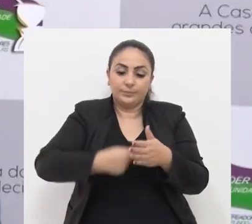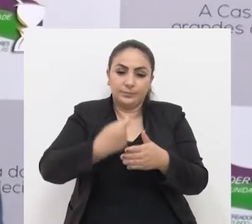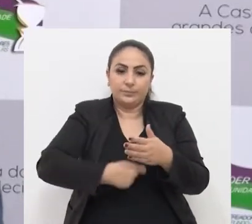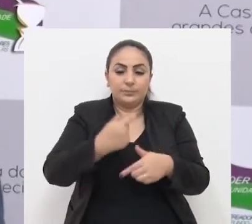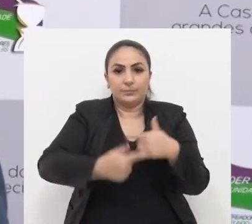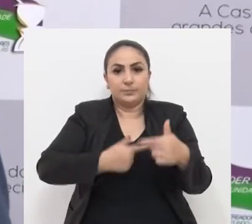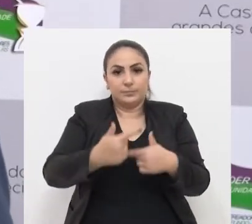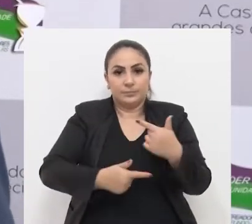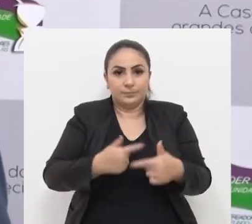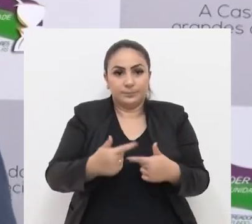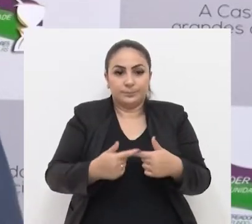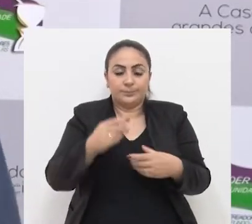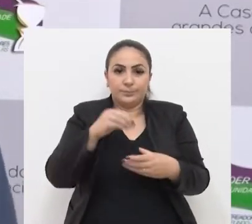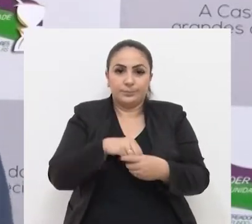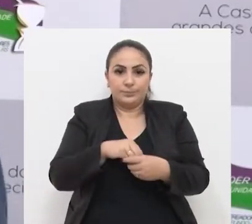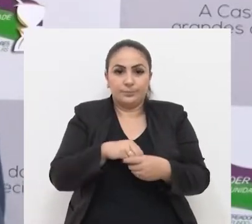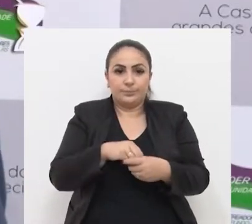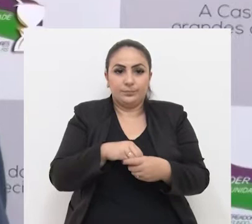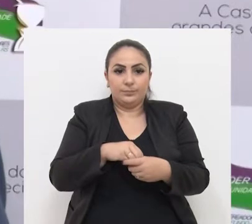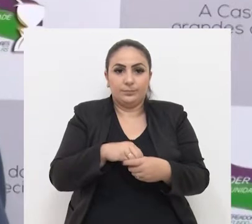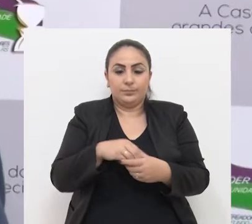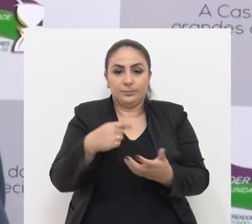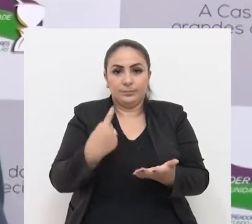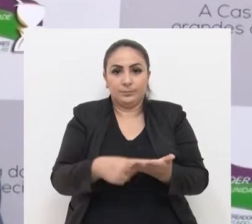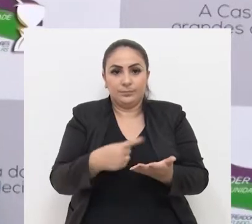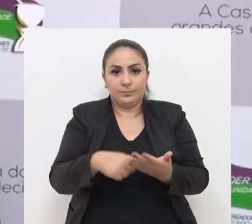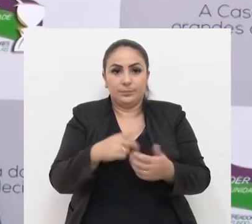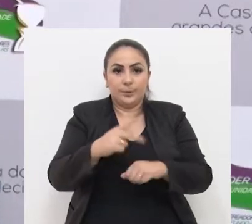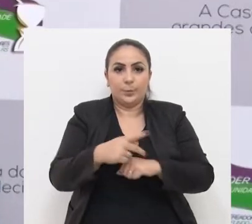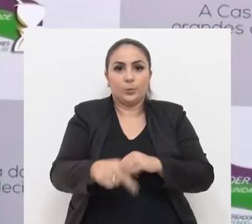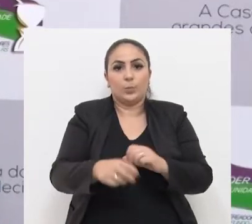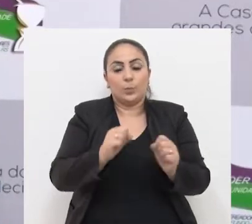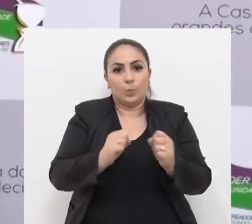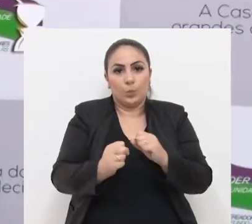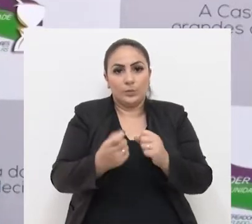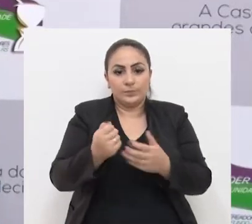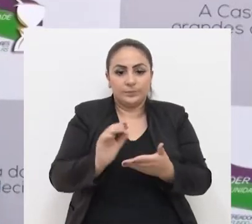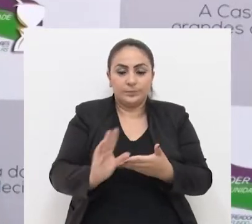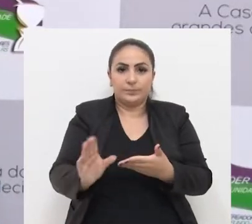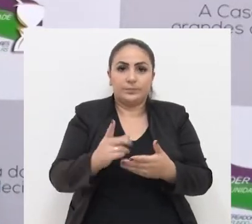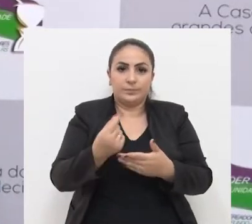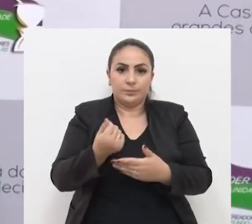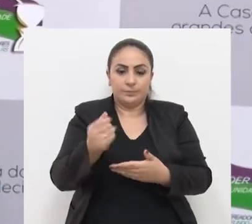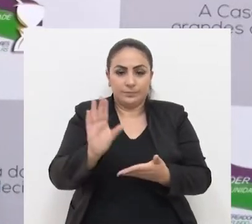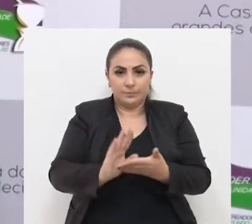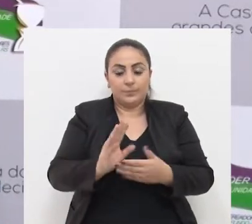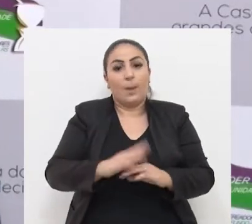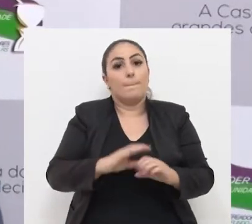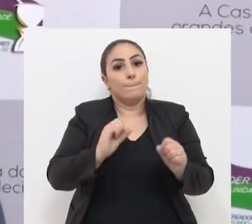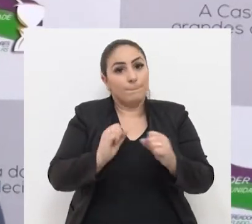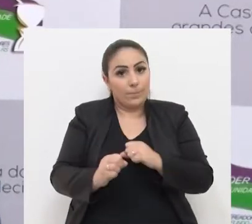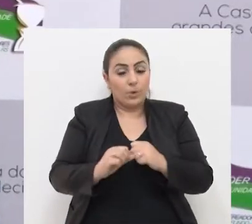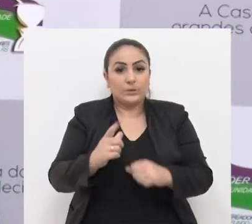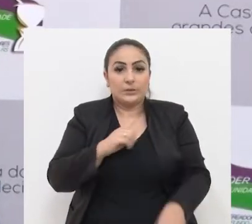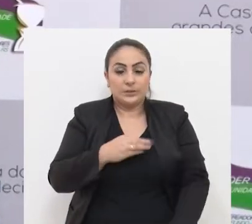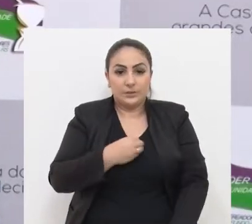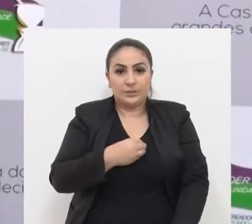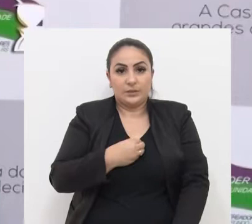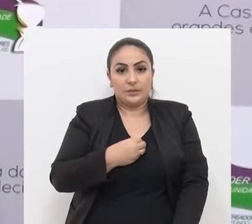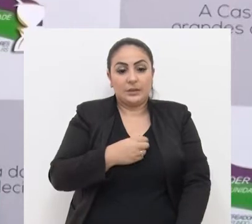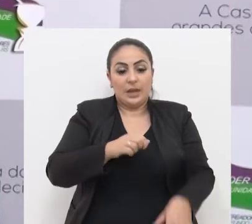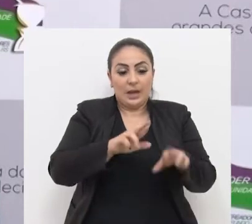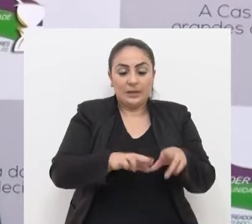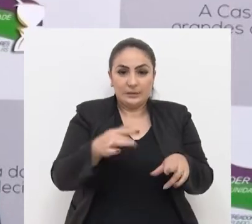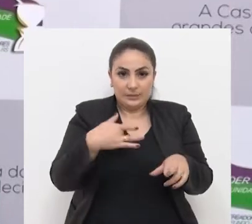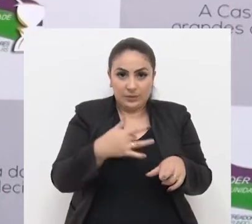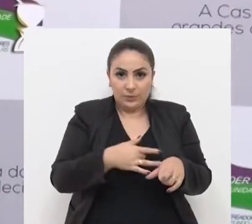de trabalho, dentro do seu compromisso com o Passo Fundo, possa direcionar os recursos. Pode ser tanto para a